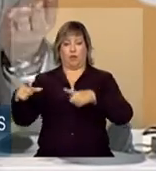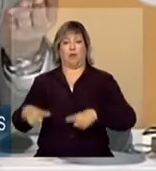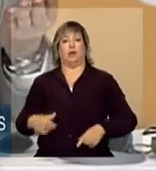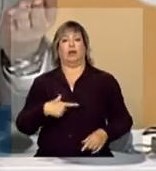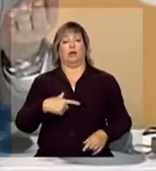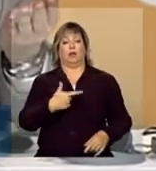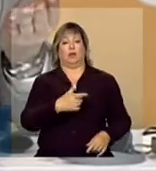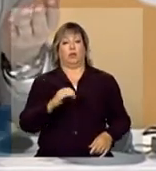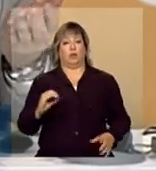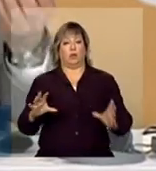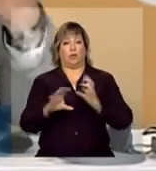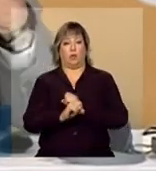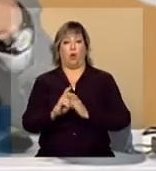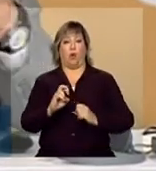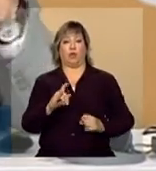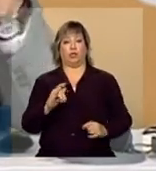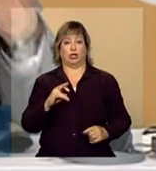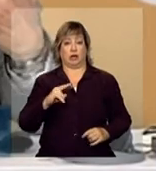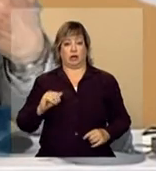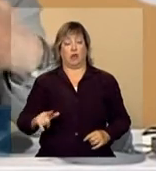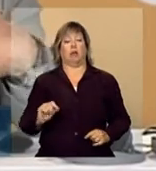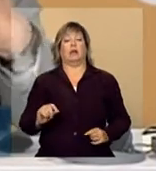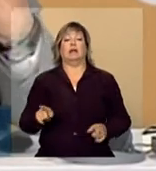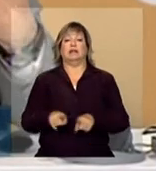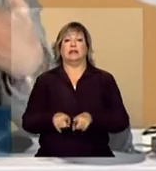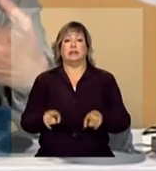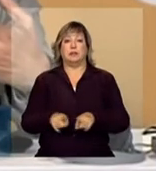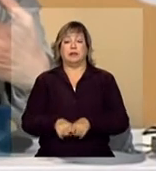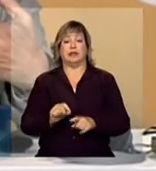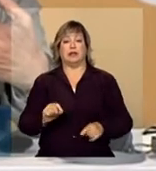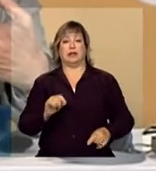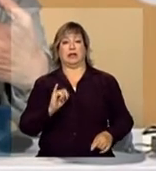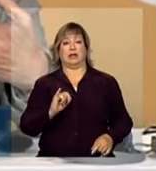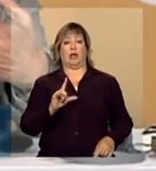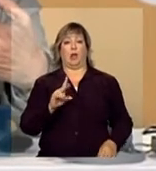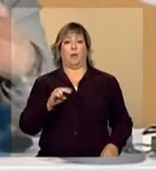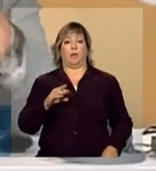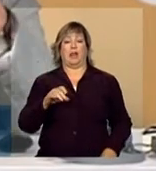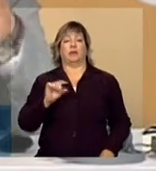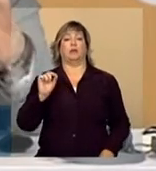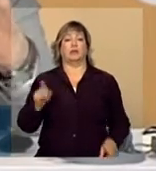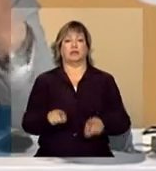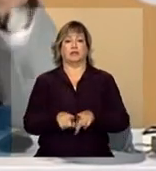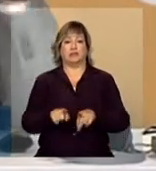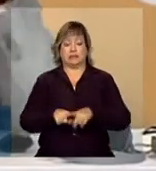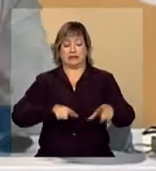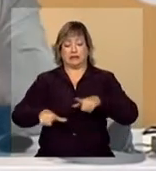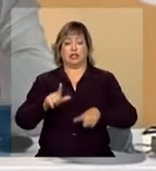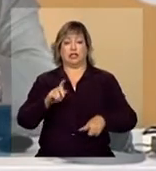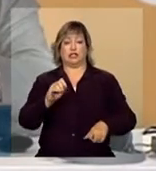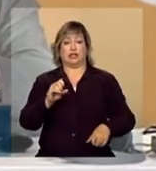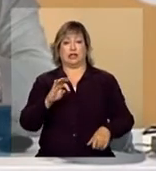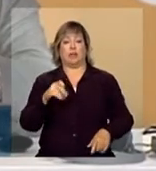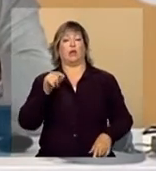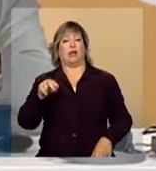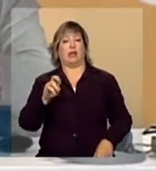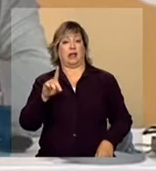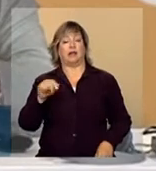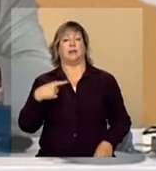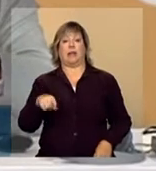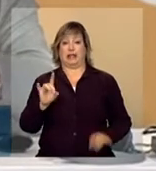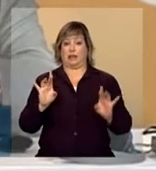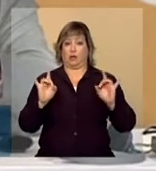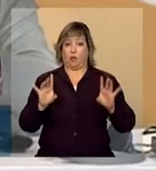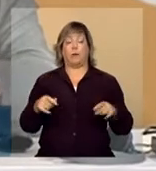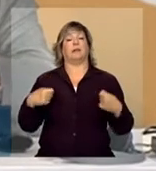ainda com as 6 que ainda faltam. Para a iluminação e gestão dessa rede e os equipamentos para este nível de qualidade,